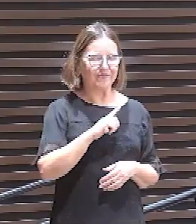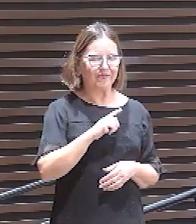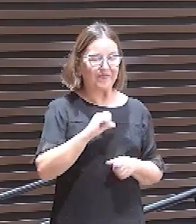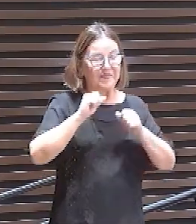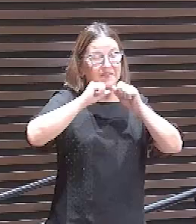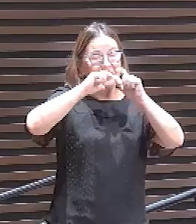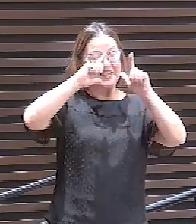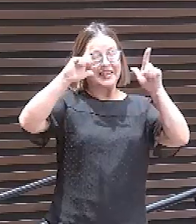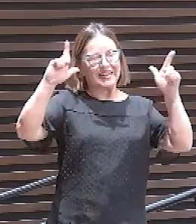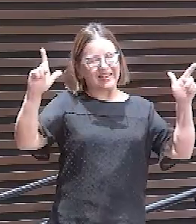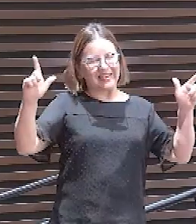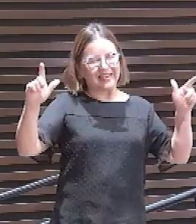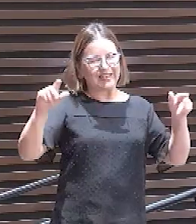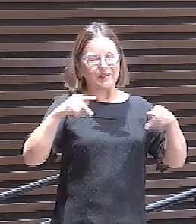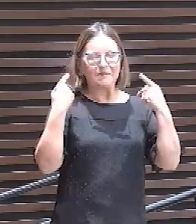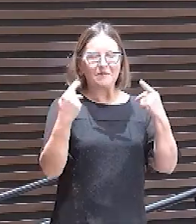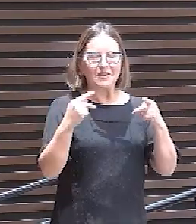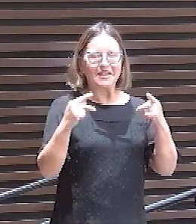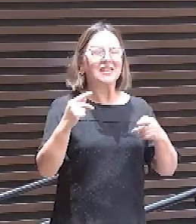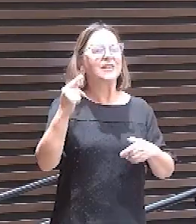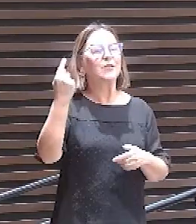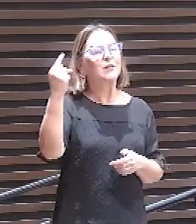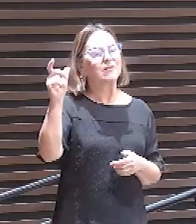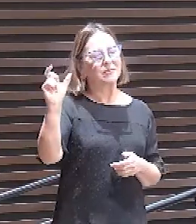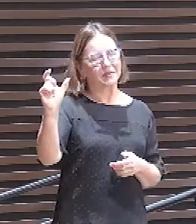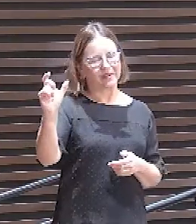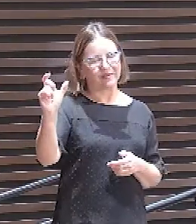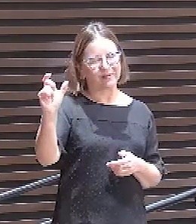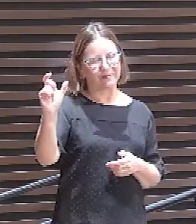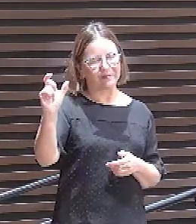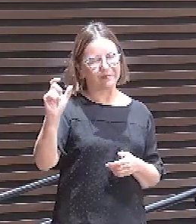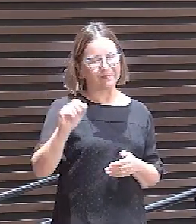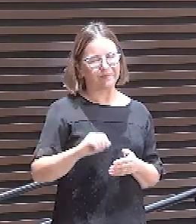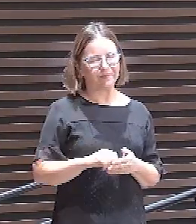clareza na exposição da Tua palavra.